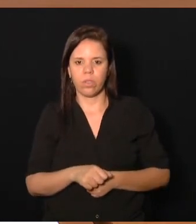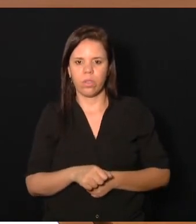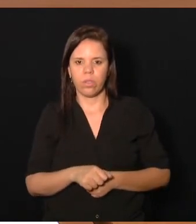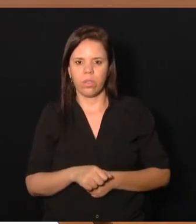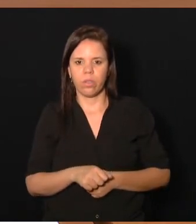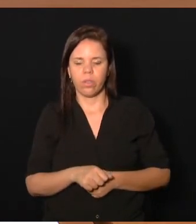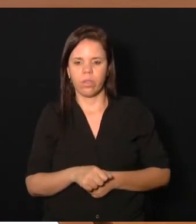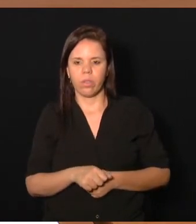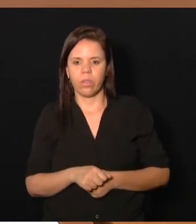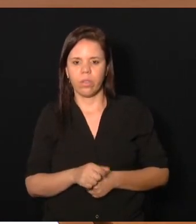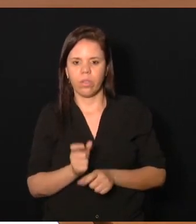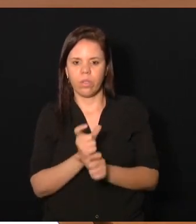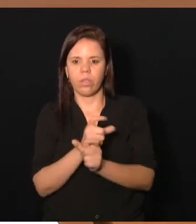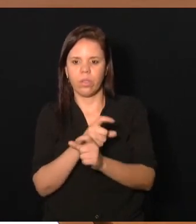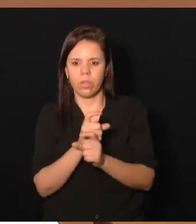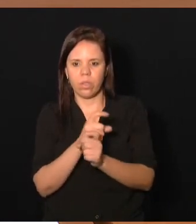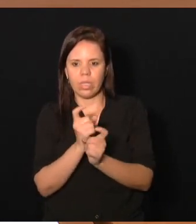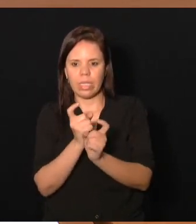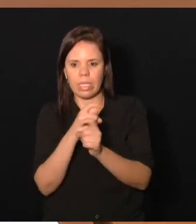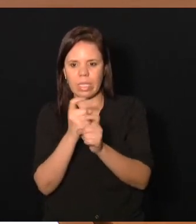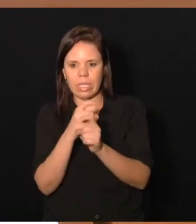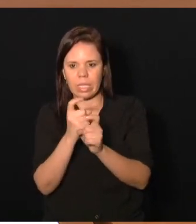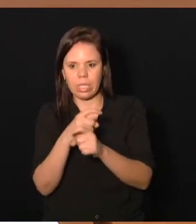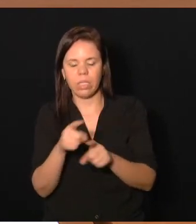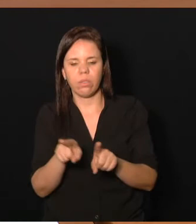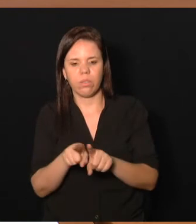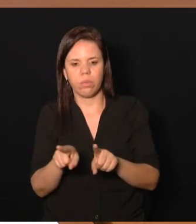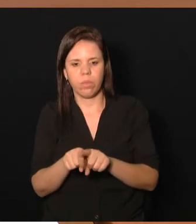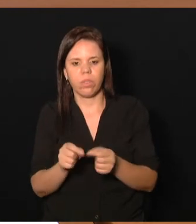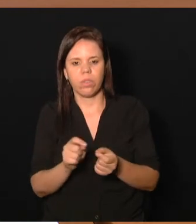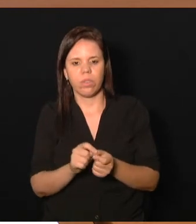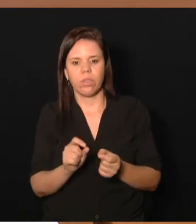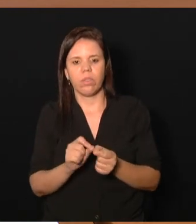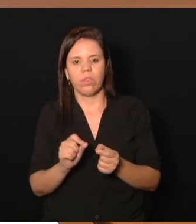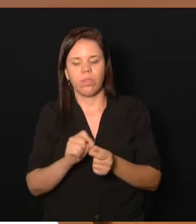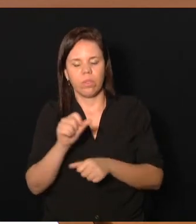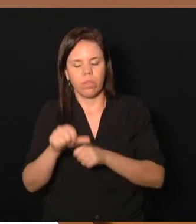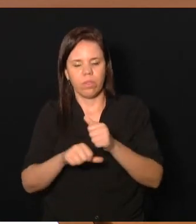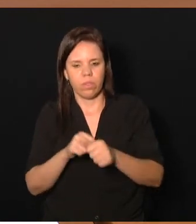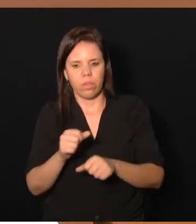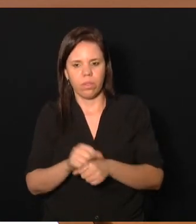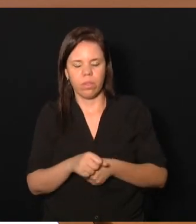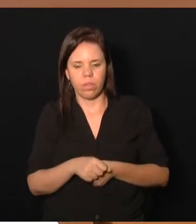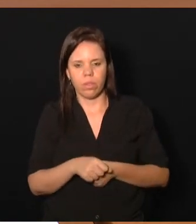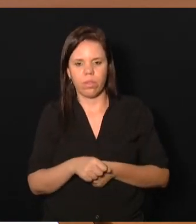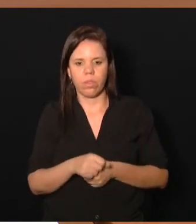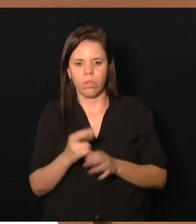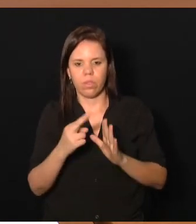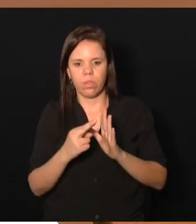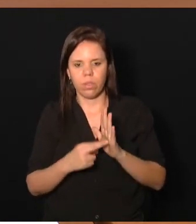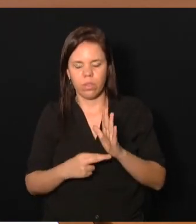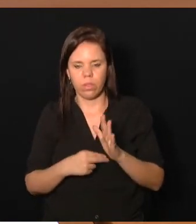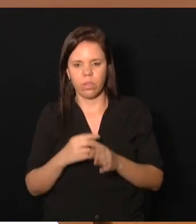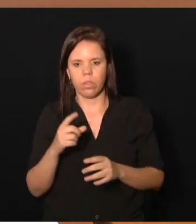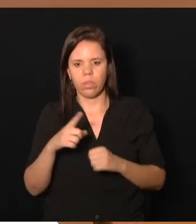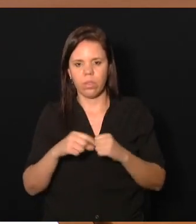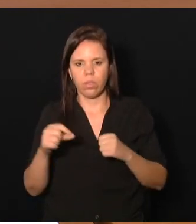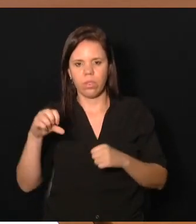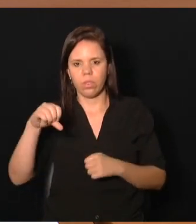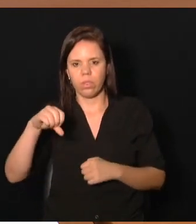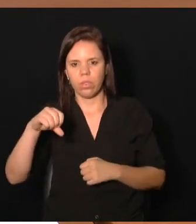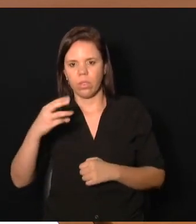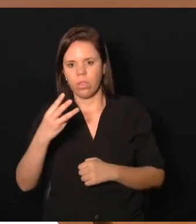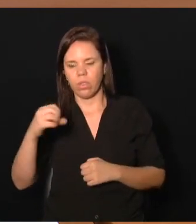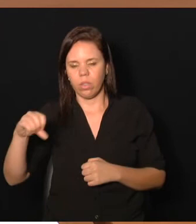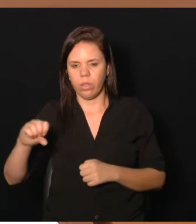842, 18 de dezembro de 2009, que passa a vigorar com a seguinte redação. Artigo 39, 17. Defesa